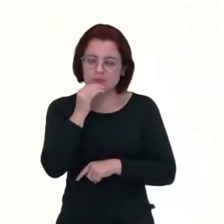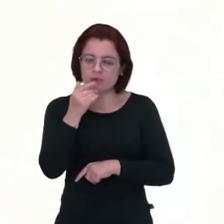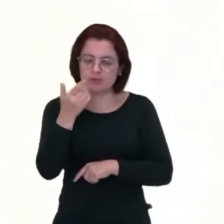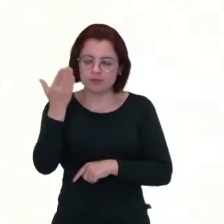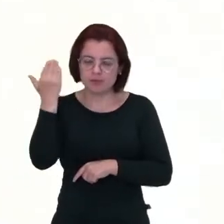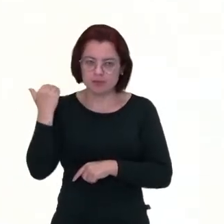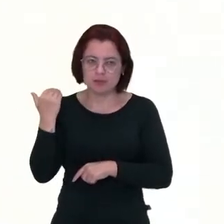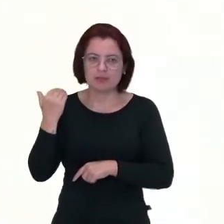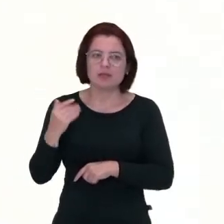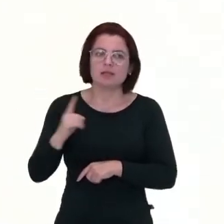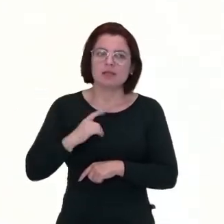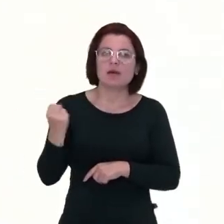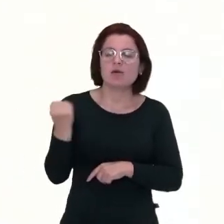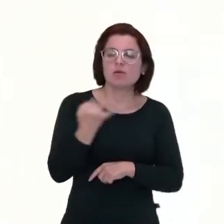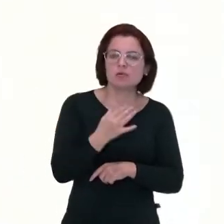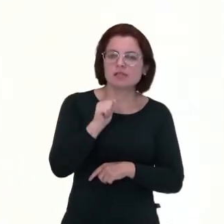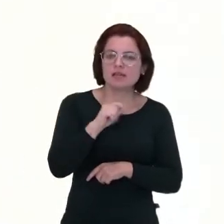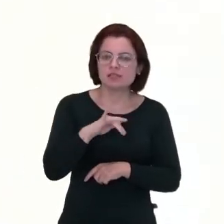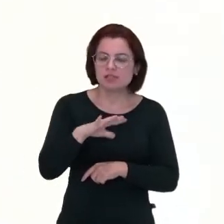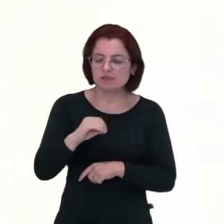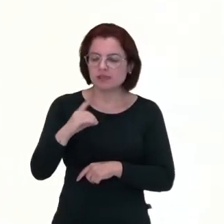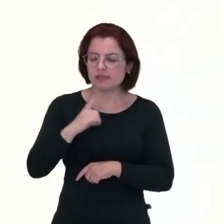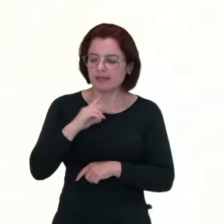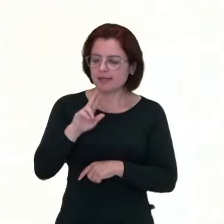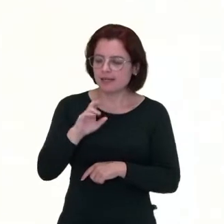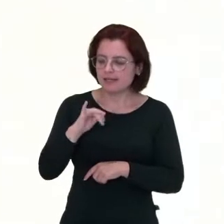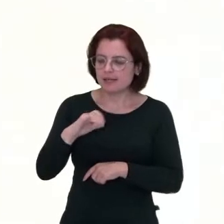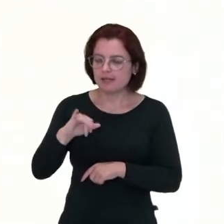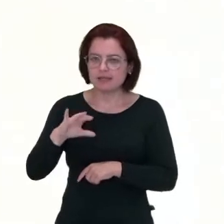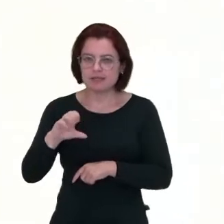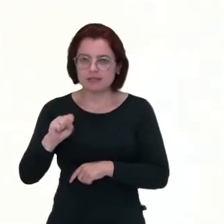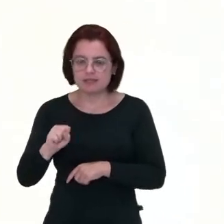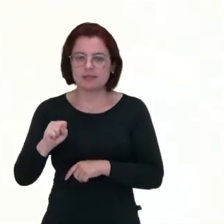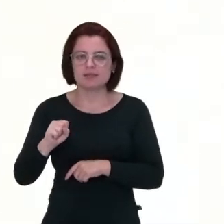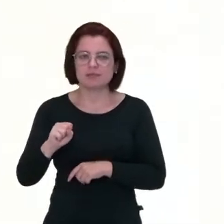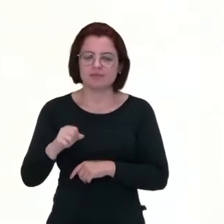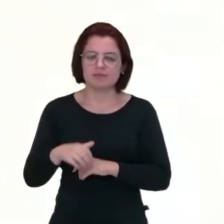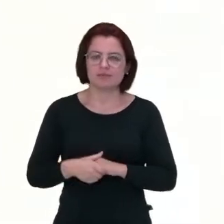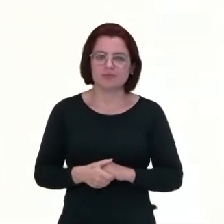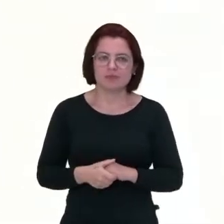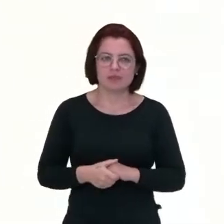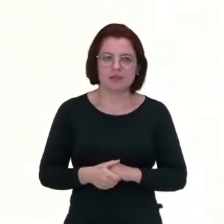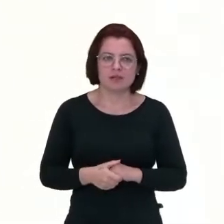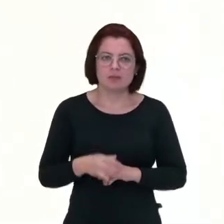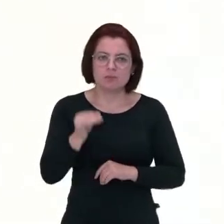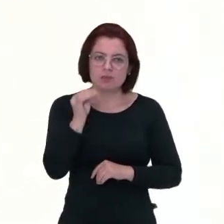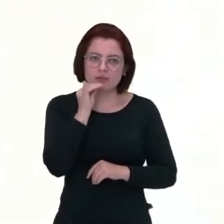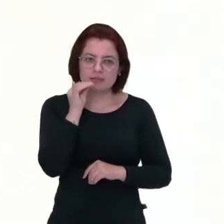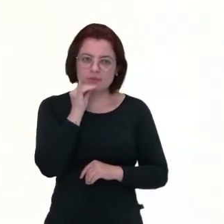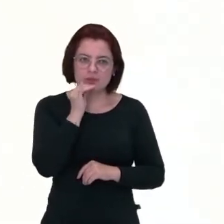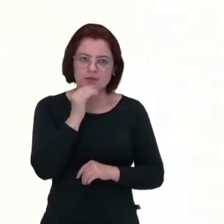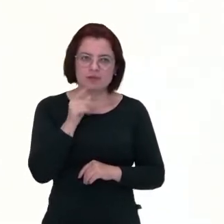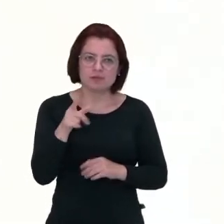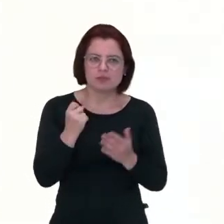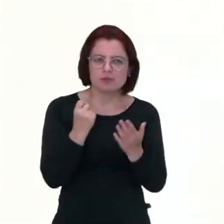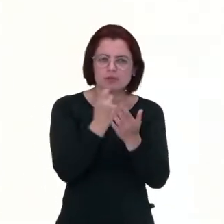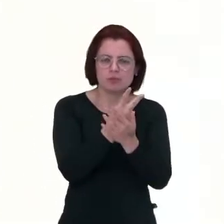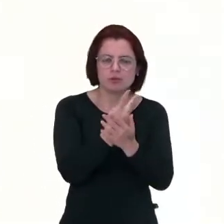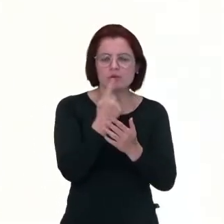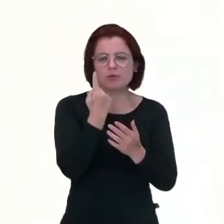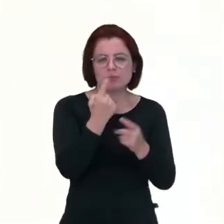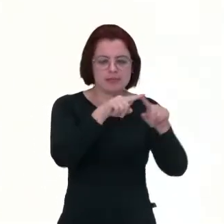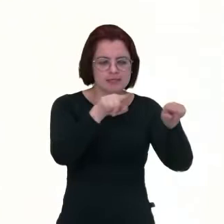podem gerar receitas ao invés de despesa. Imagine que você comprou uma sala para alugar